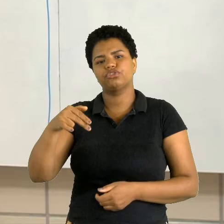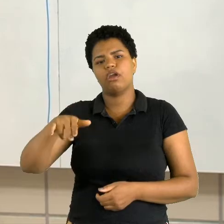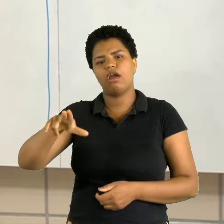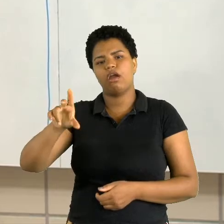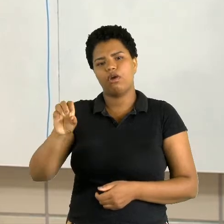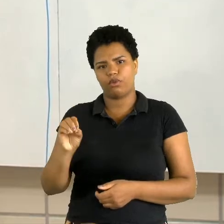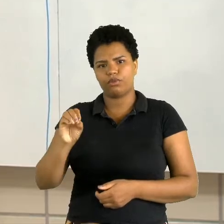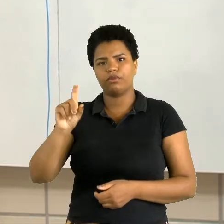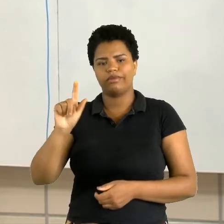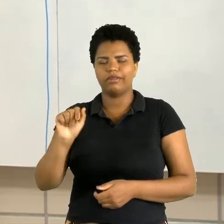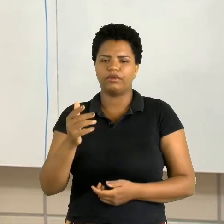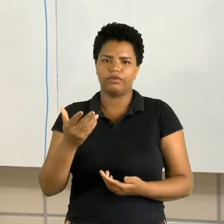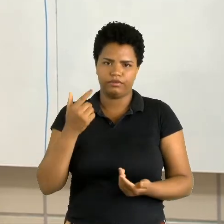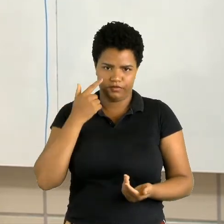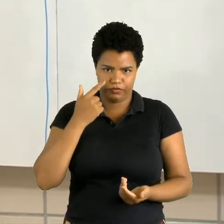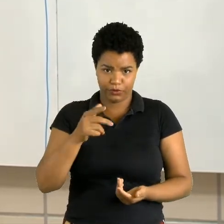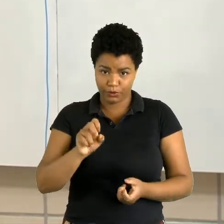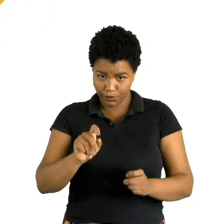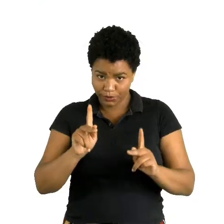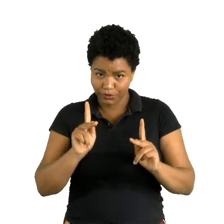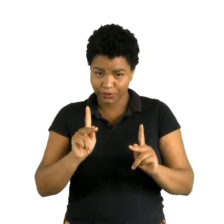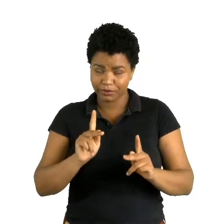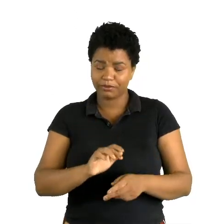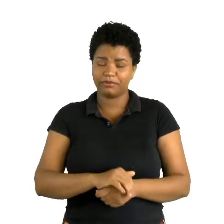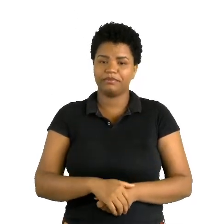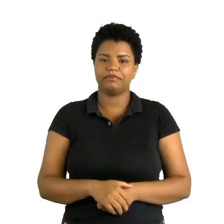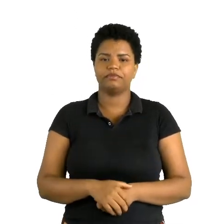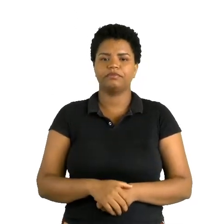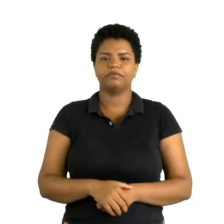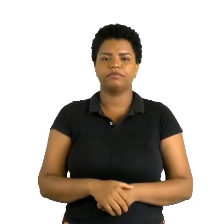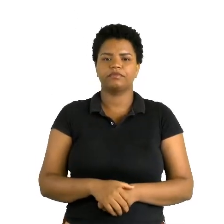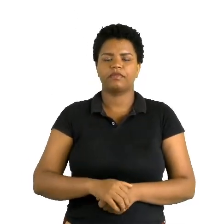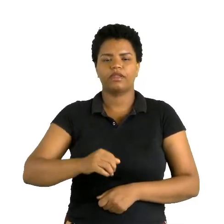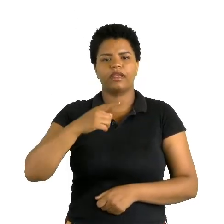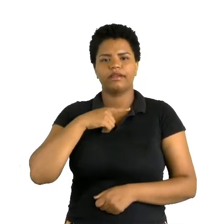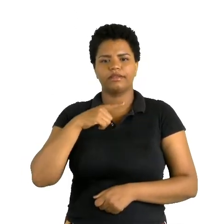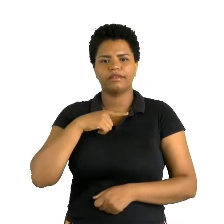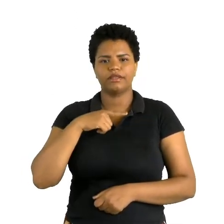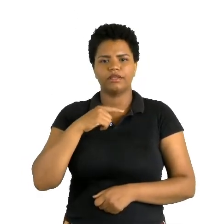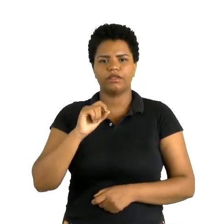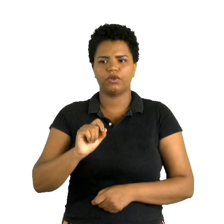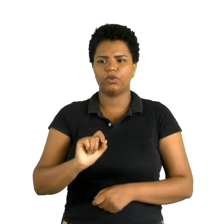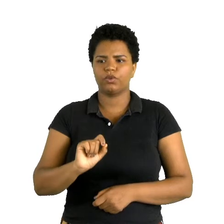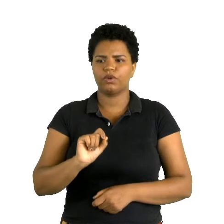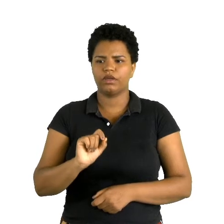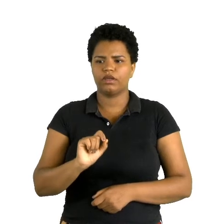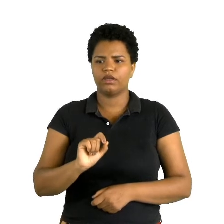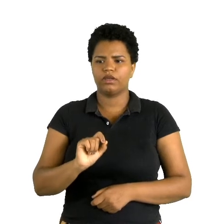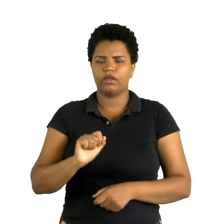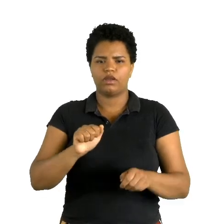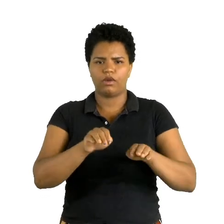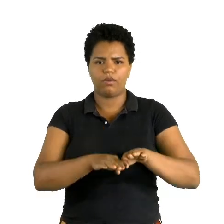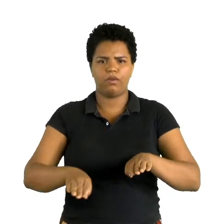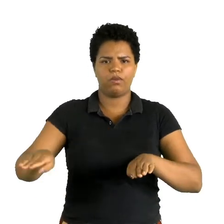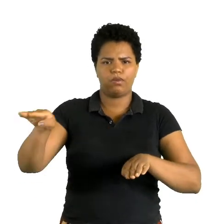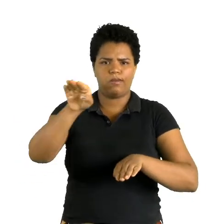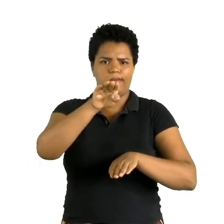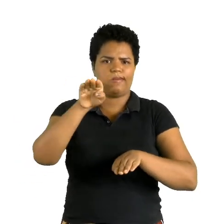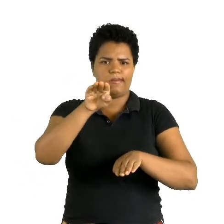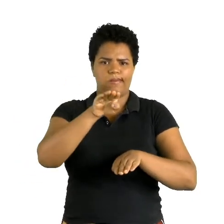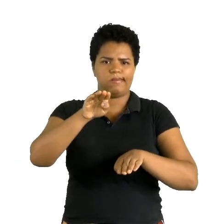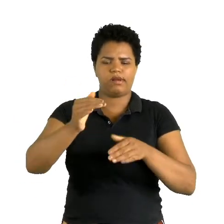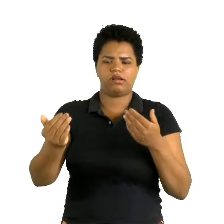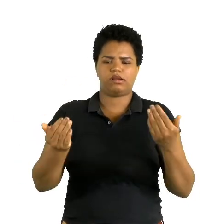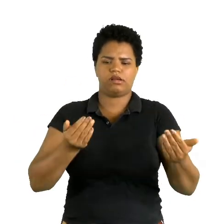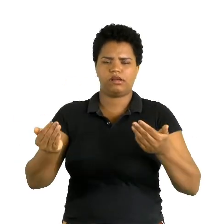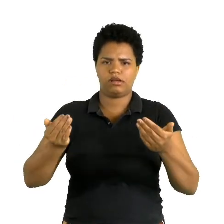outro. Ok, guys? Bem simples. E aqui nós temos o nosso grau de superioridade,